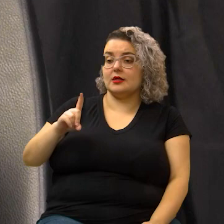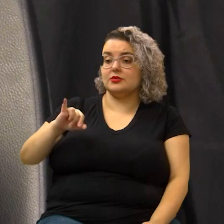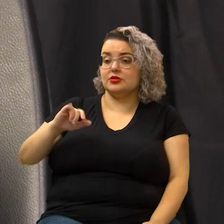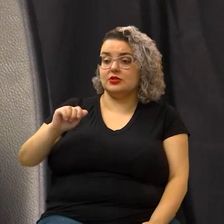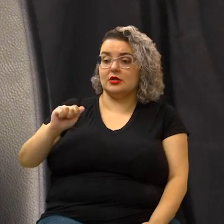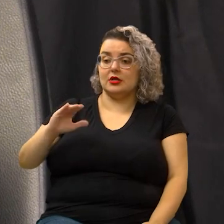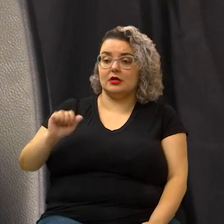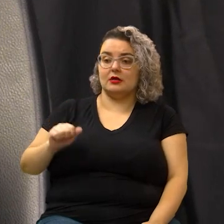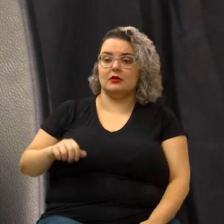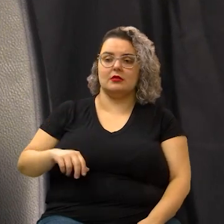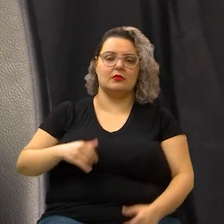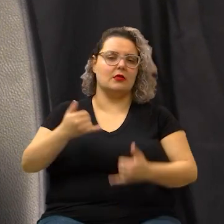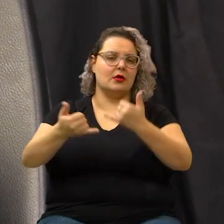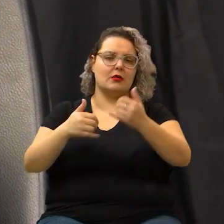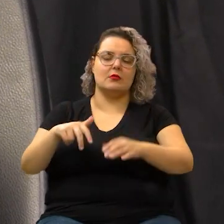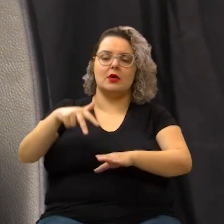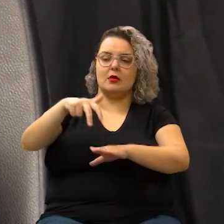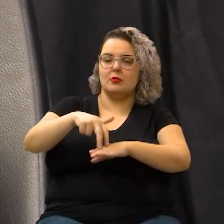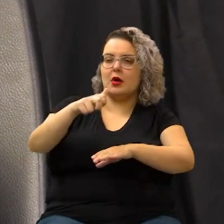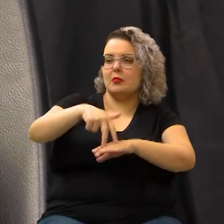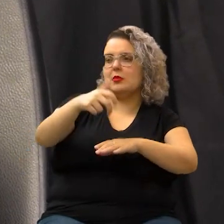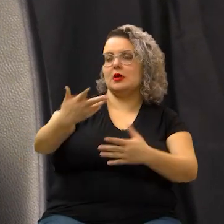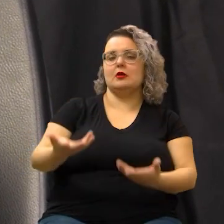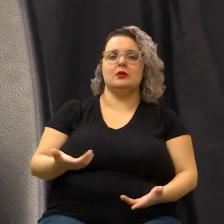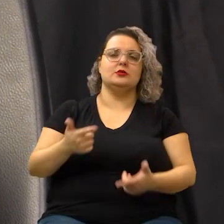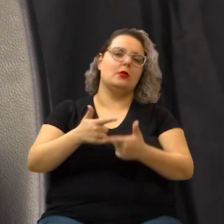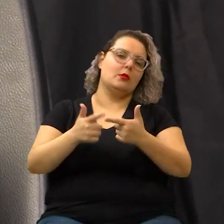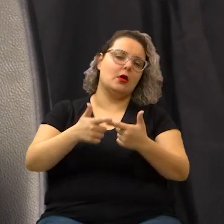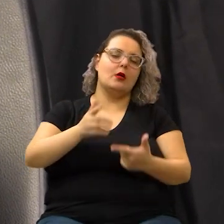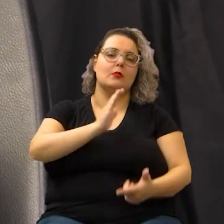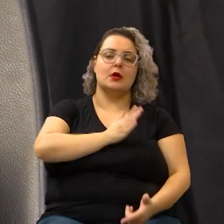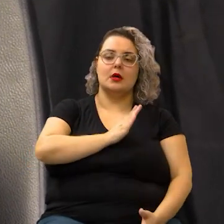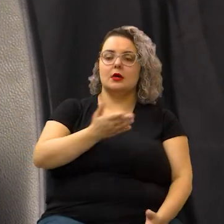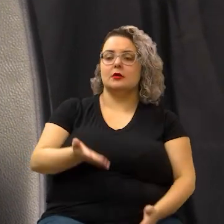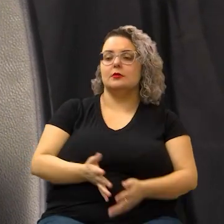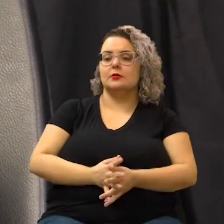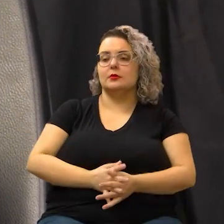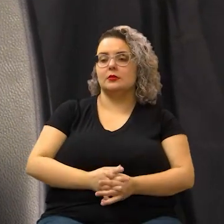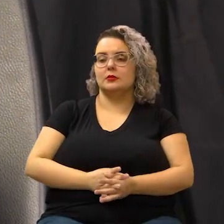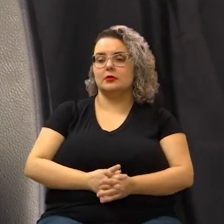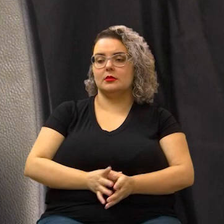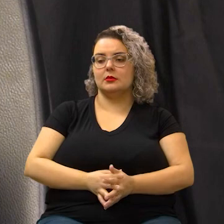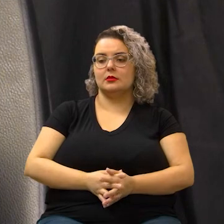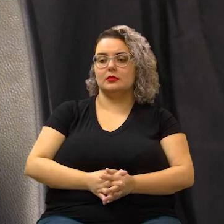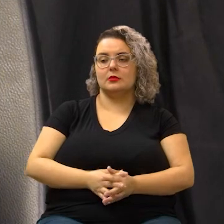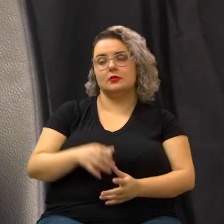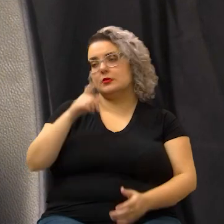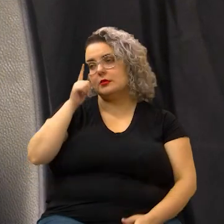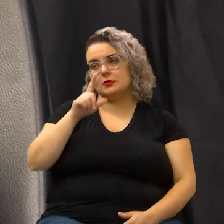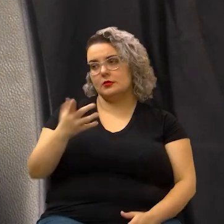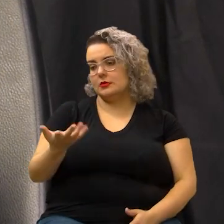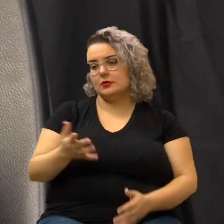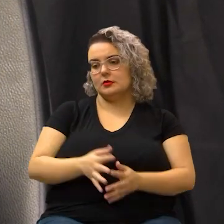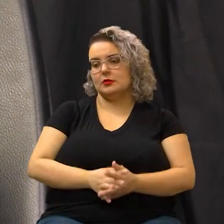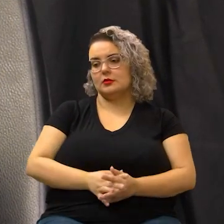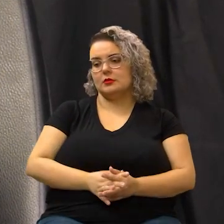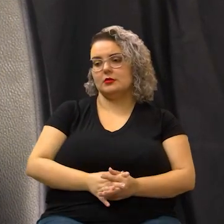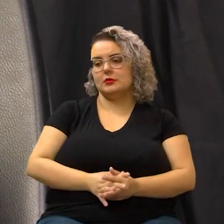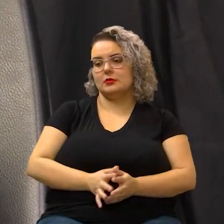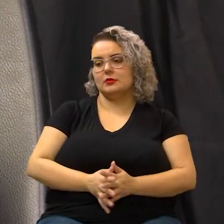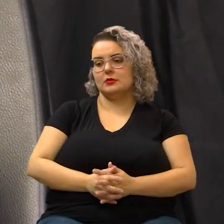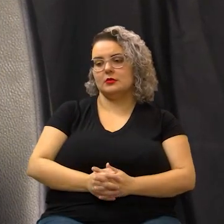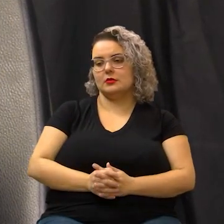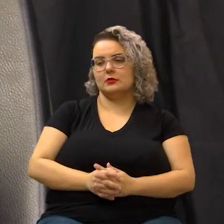viagem, pulou, brincou, ela já tinha um problema de coração e tal. Entendi. E não aguentou. E